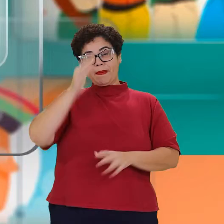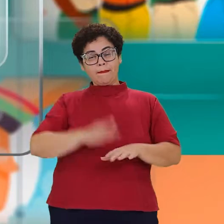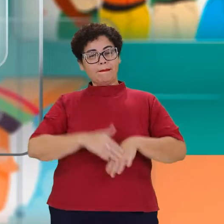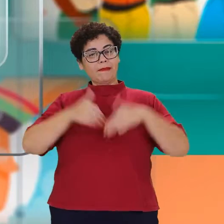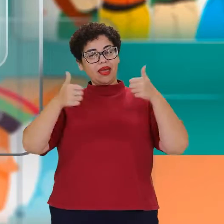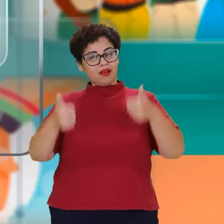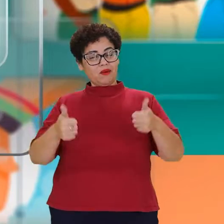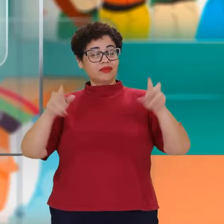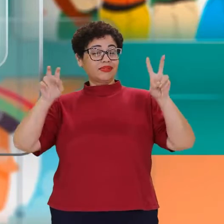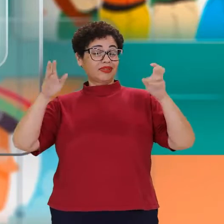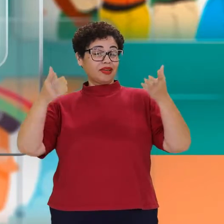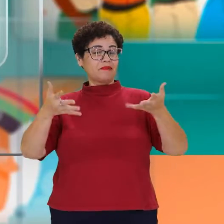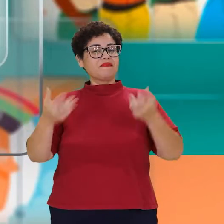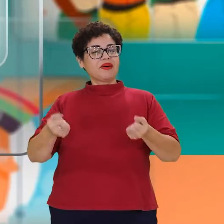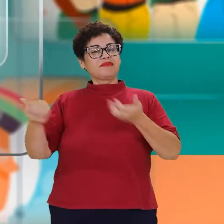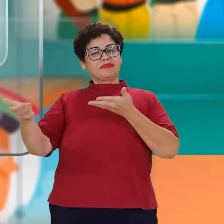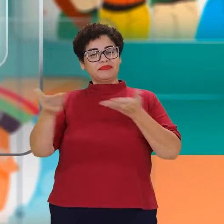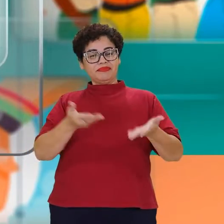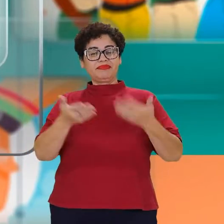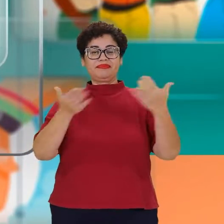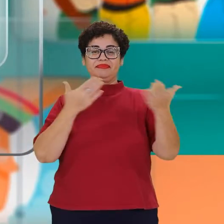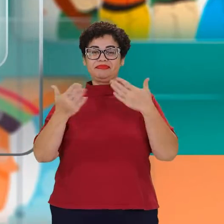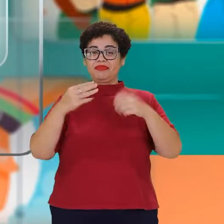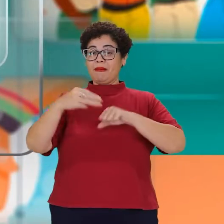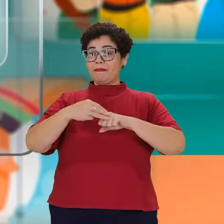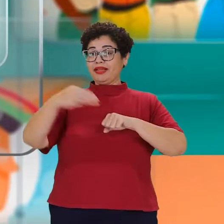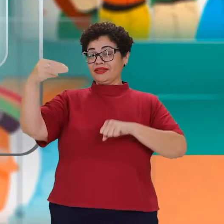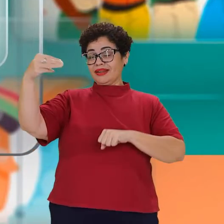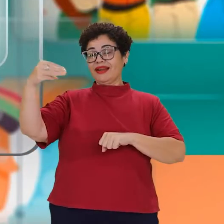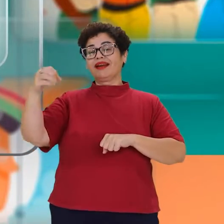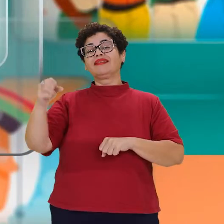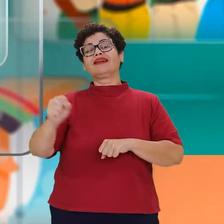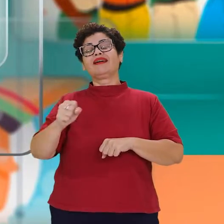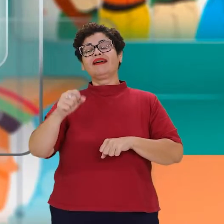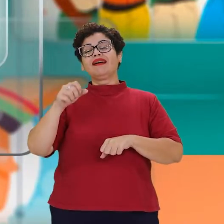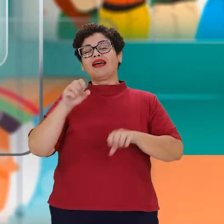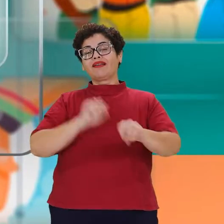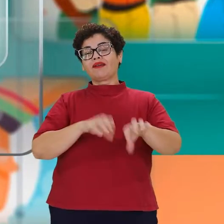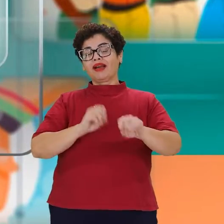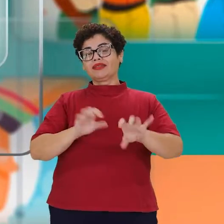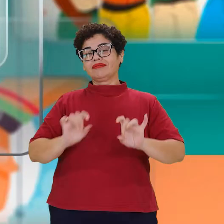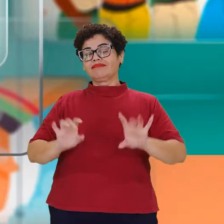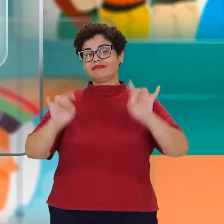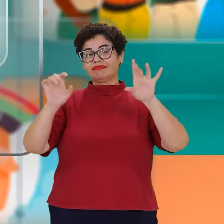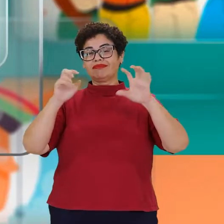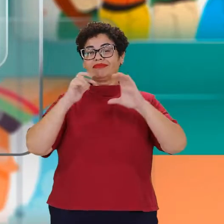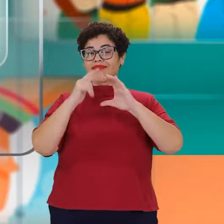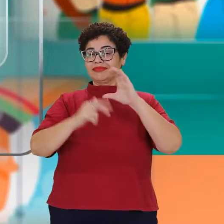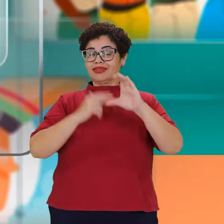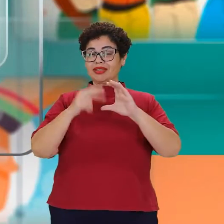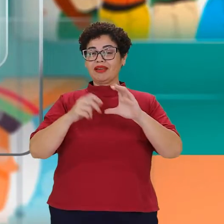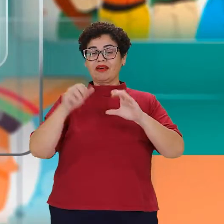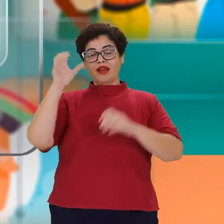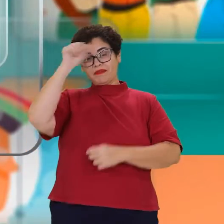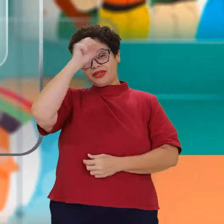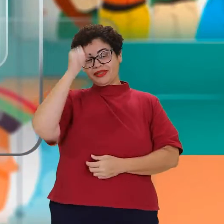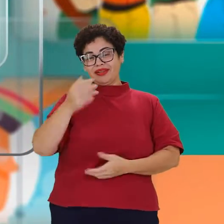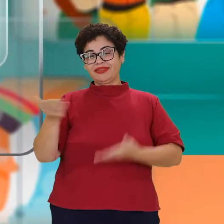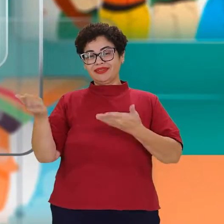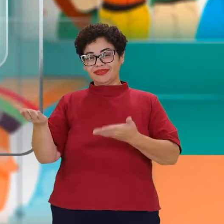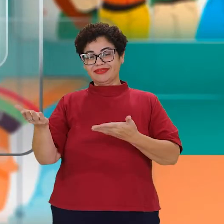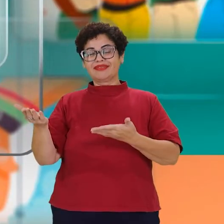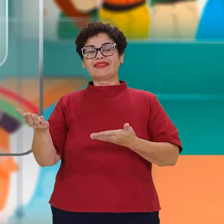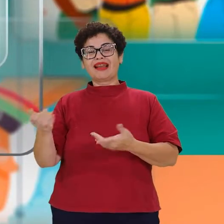para compreendermos melhor sobre esse tema, vamos conversar com a mestranda em Educação e especialista em